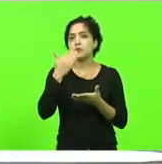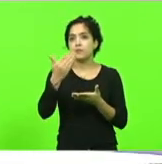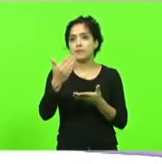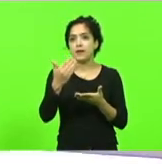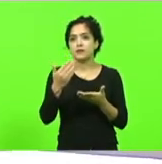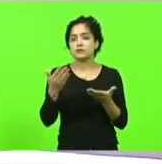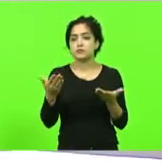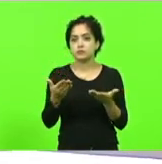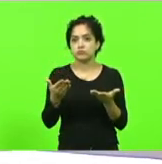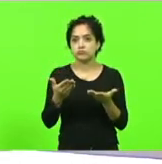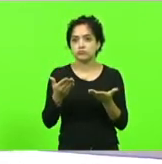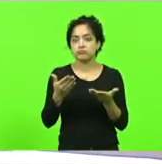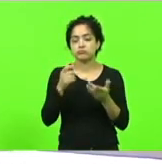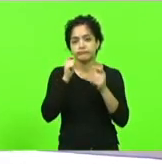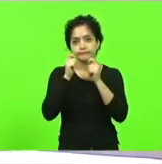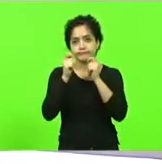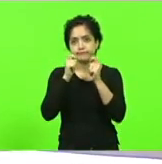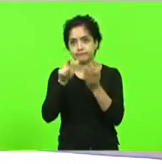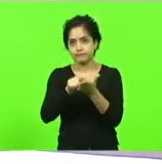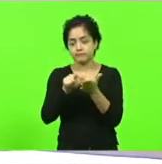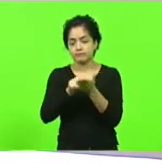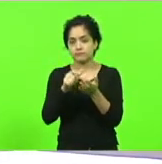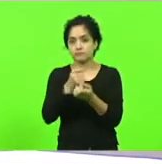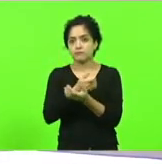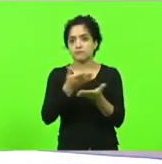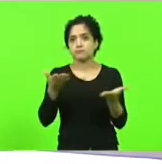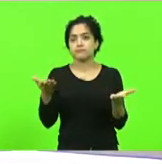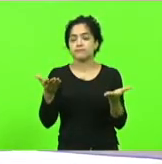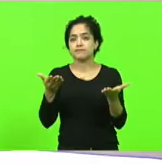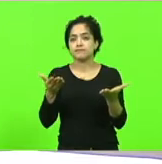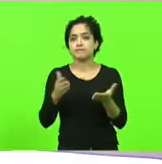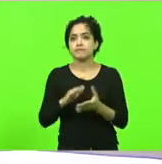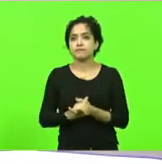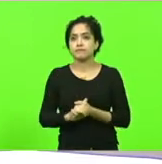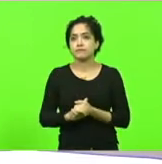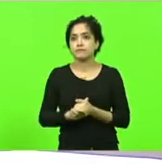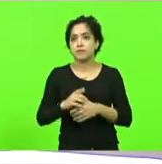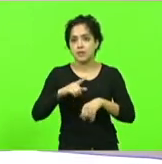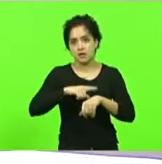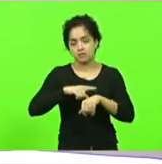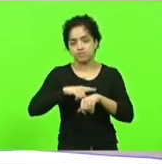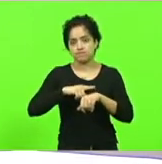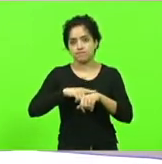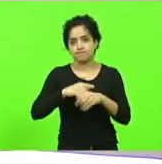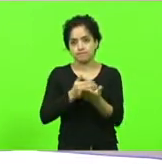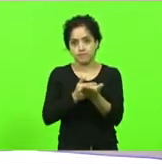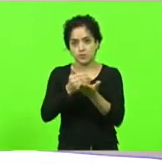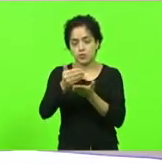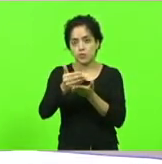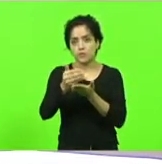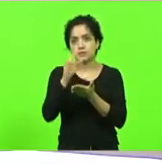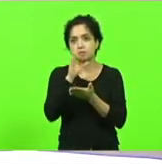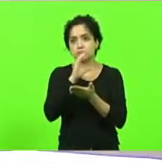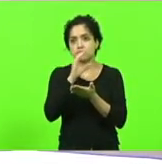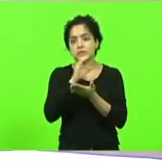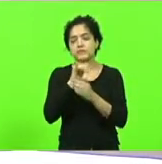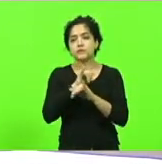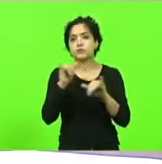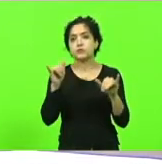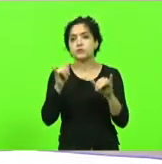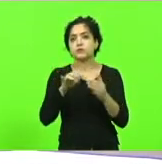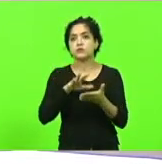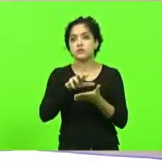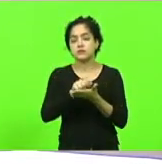proceda à distribuição do expediente e entraremos imediatamente em breves comunicações. O primeiro deputado